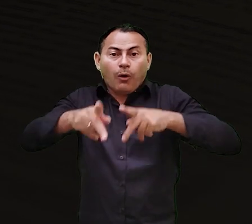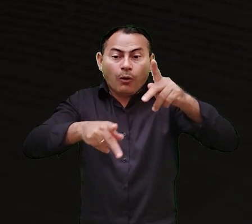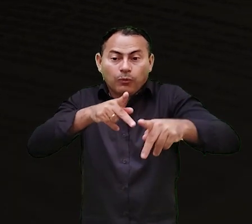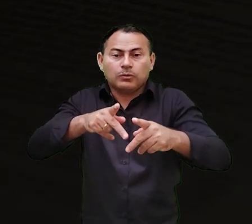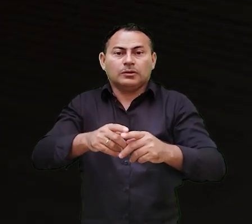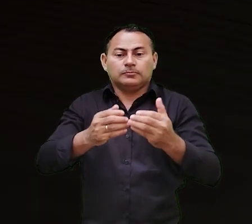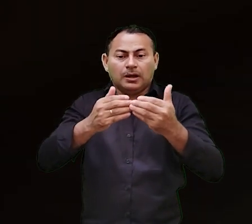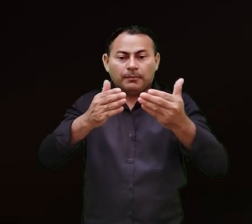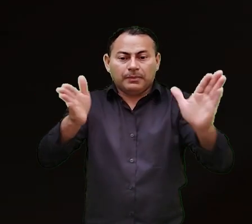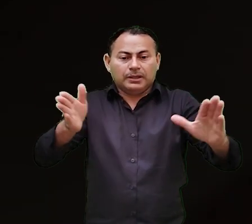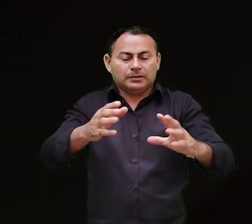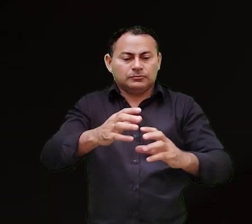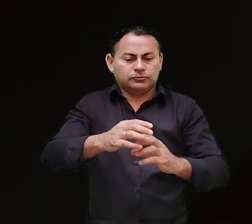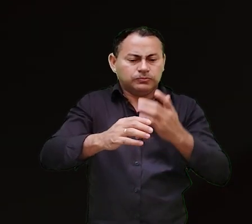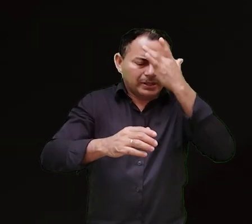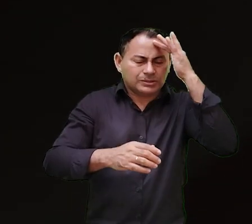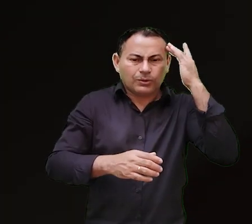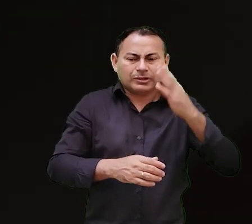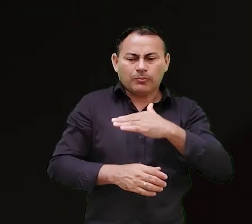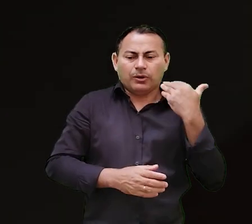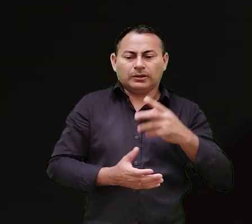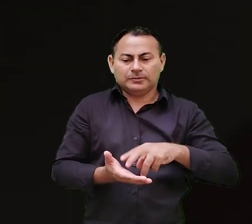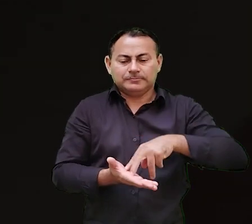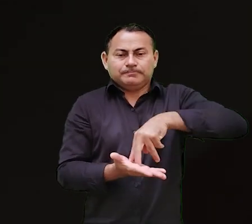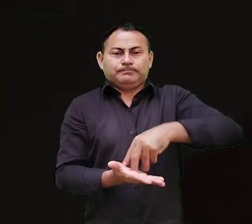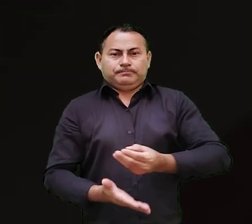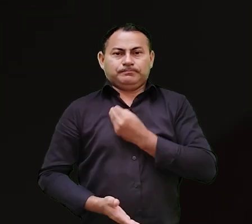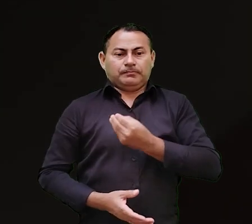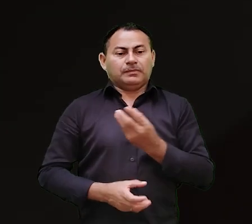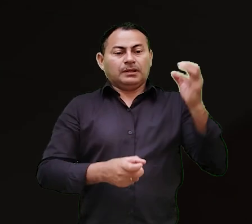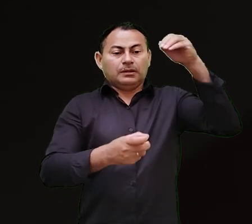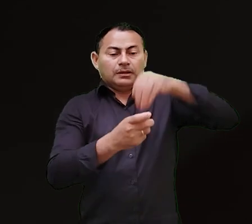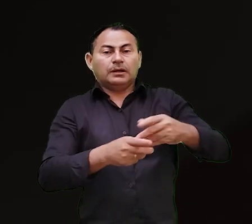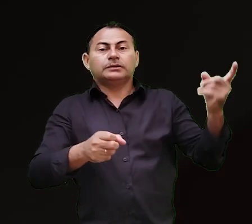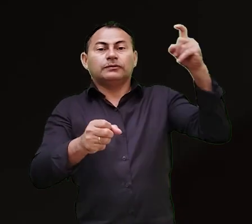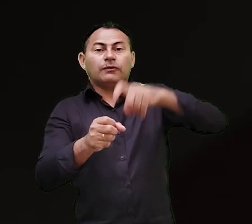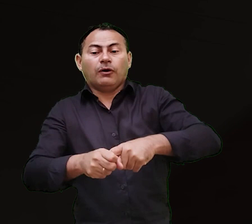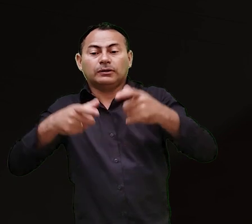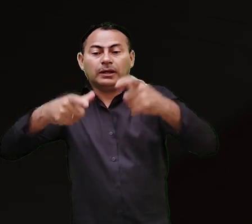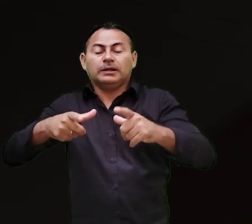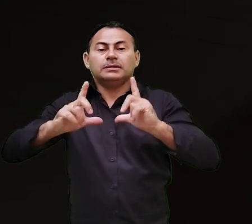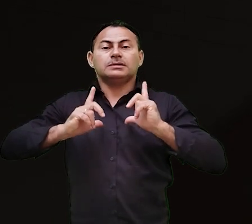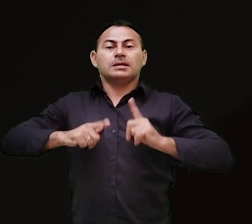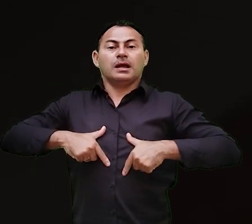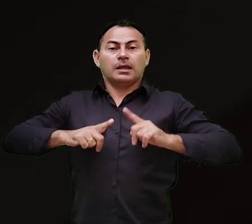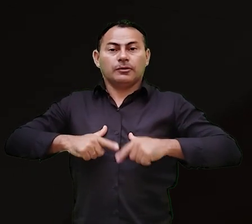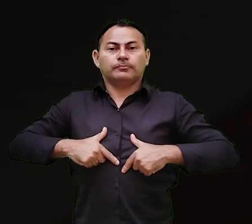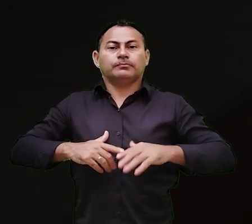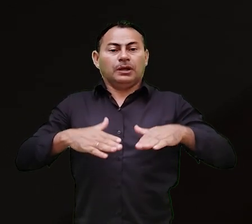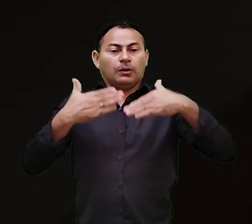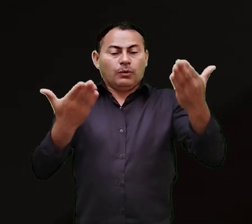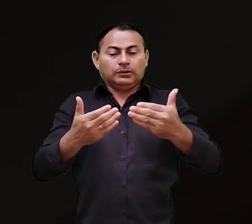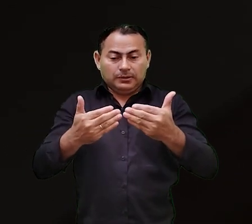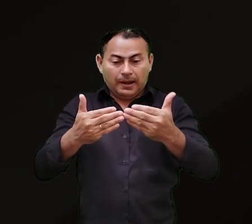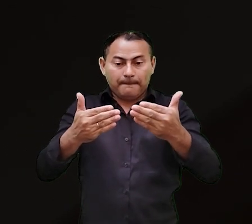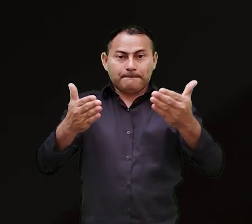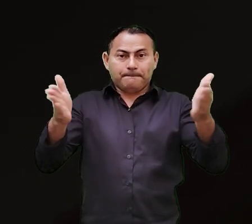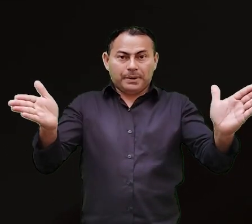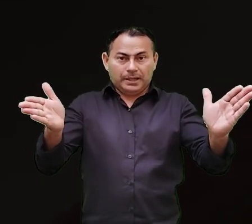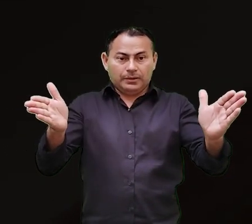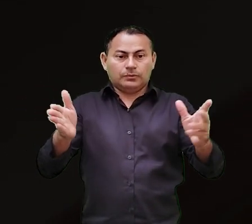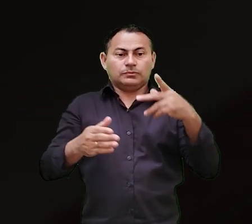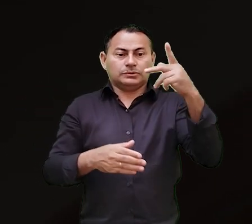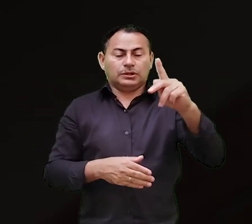meu povo, vou abrir os túmulos e fazê-los sair. Trarei vocês de volta à terra de Israel. E quando